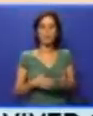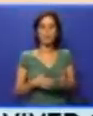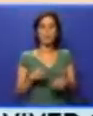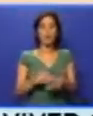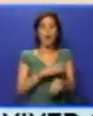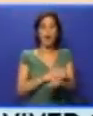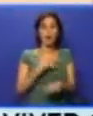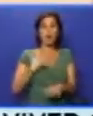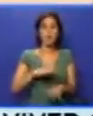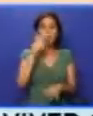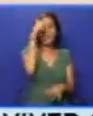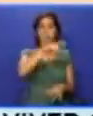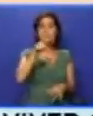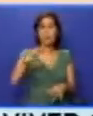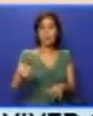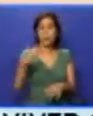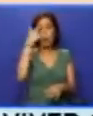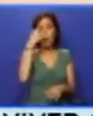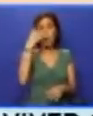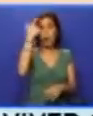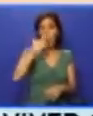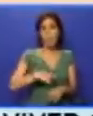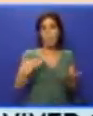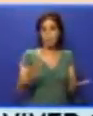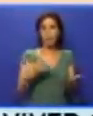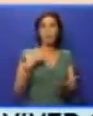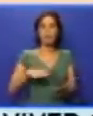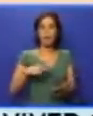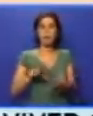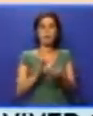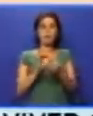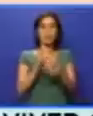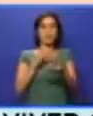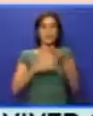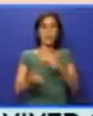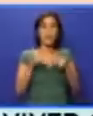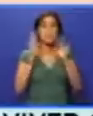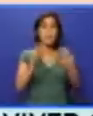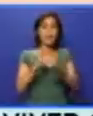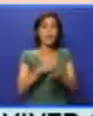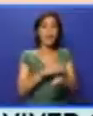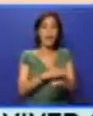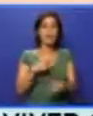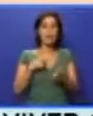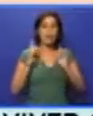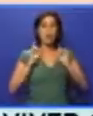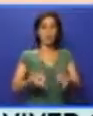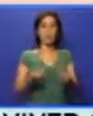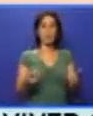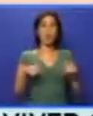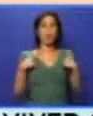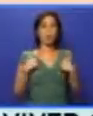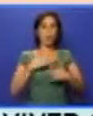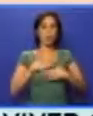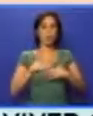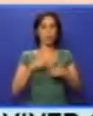antes de queremos que as outras pessoas nos compreendam, ou seja, muitas vezes queremos solidariedade, mas antes de querermos isso, acho que temos que começar por nós.